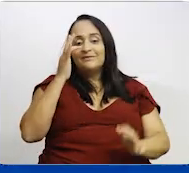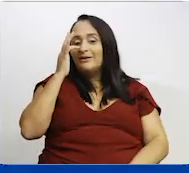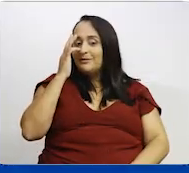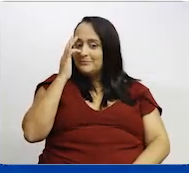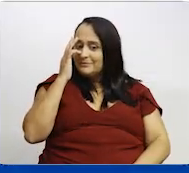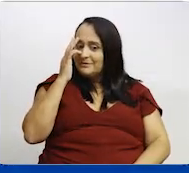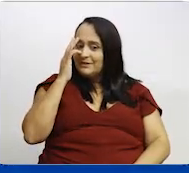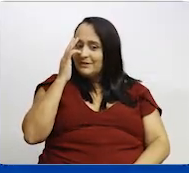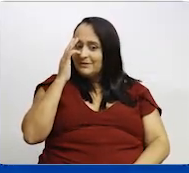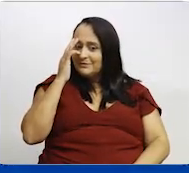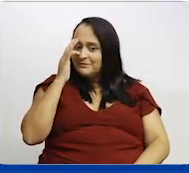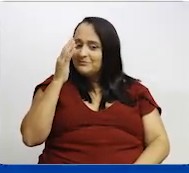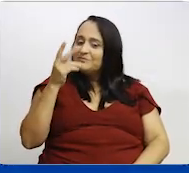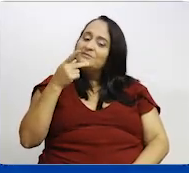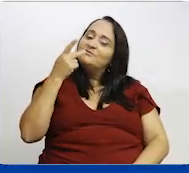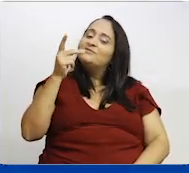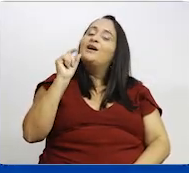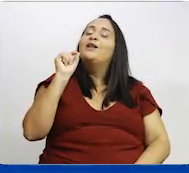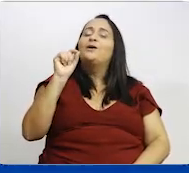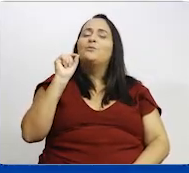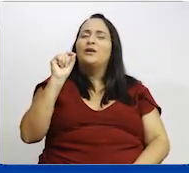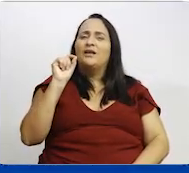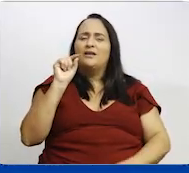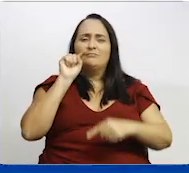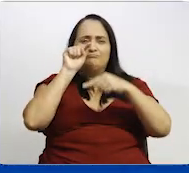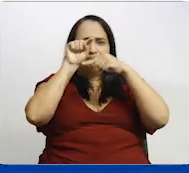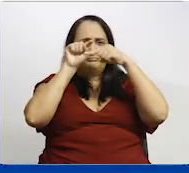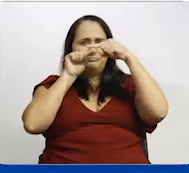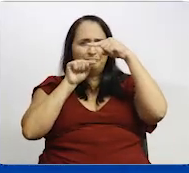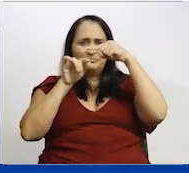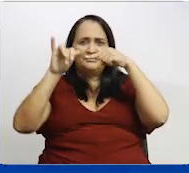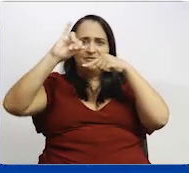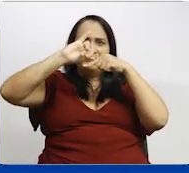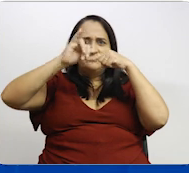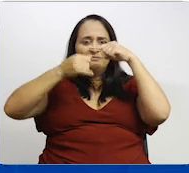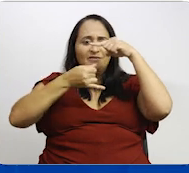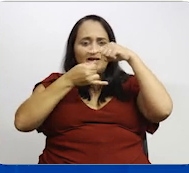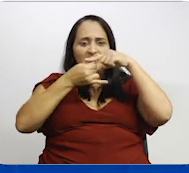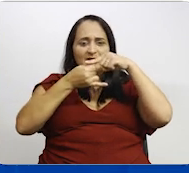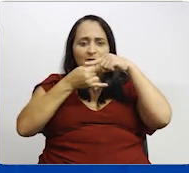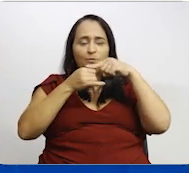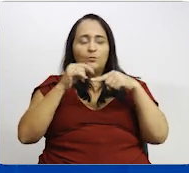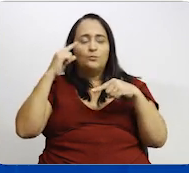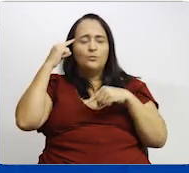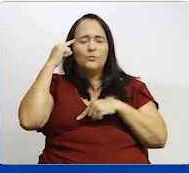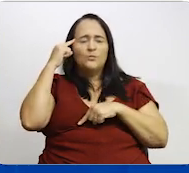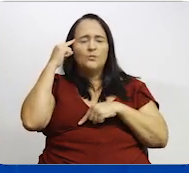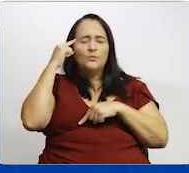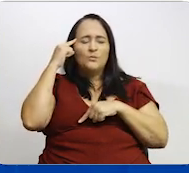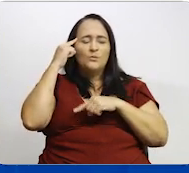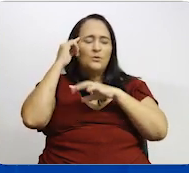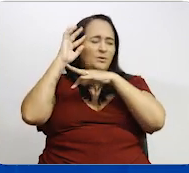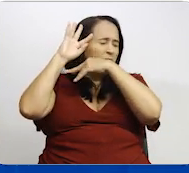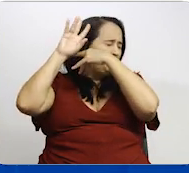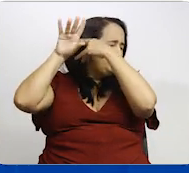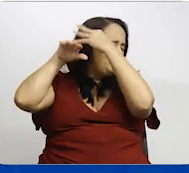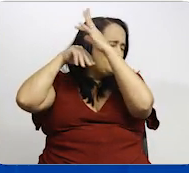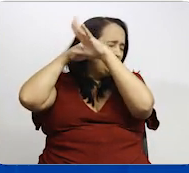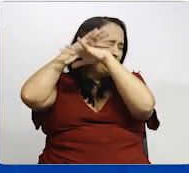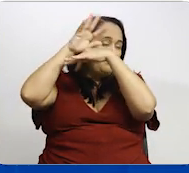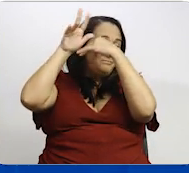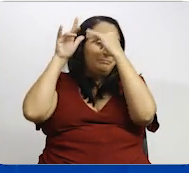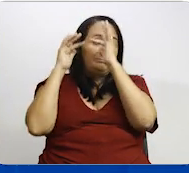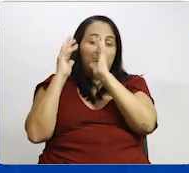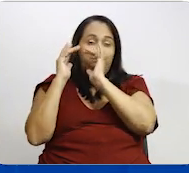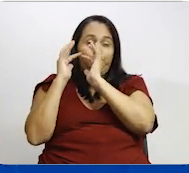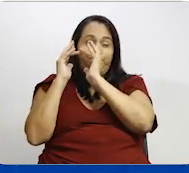essa imagem. Essa imagem diz muito sobre frações, né? Olha, a pessoa está com um pensamento